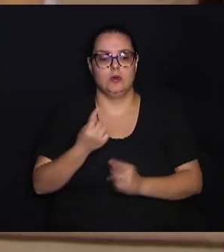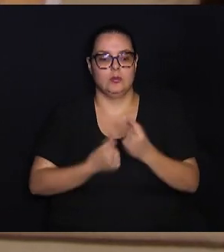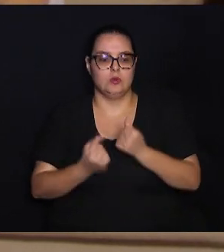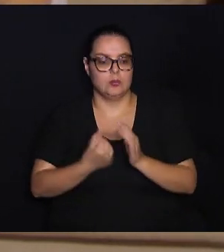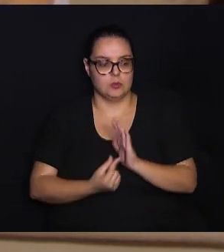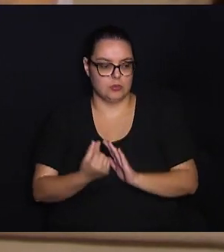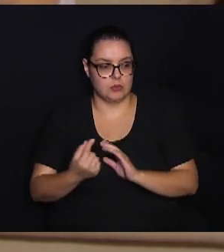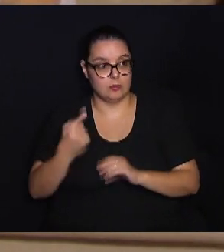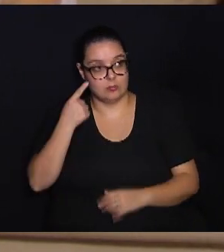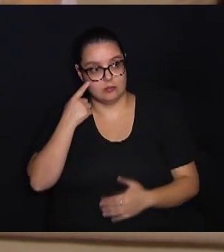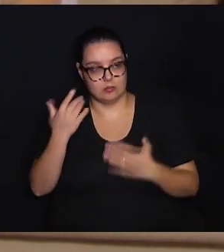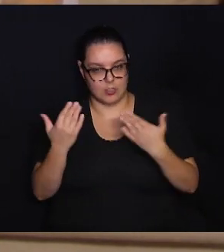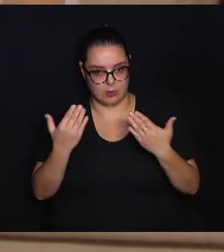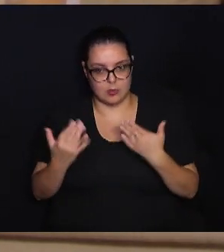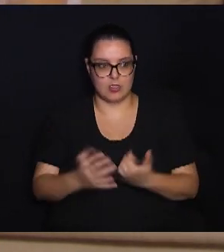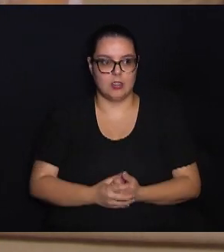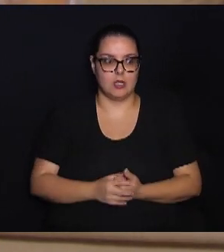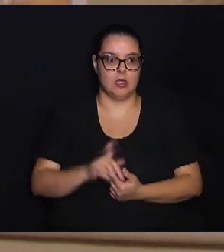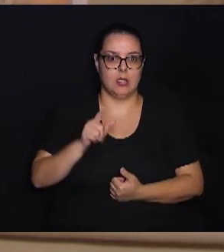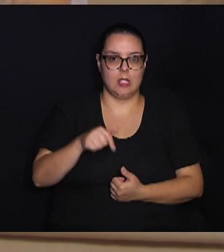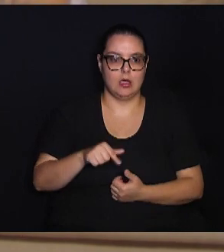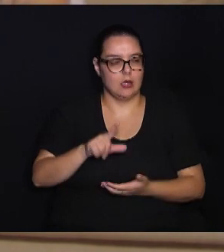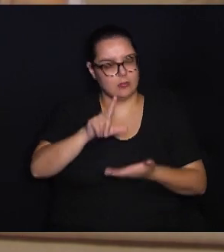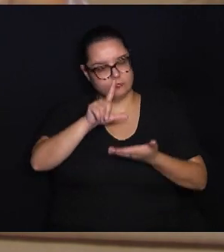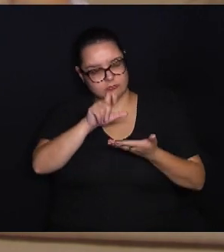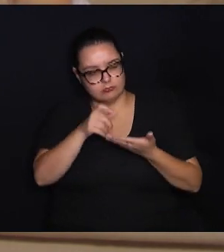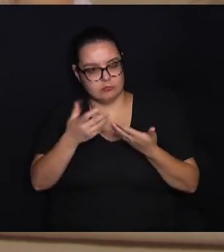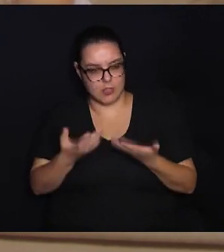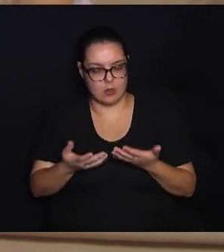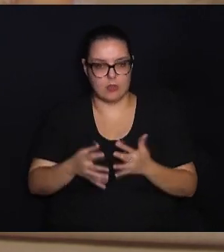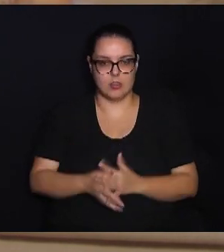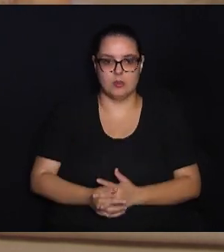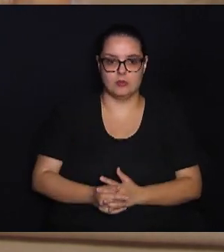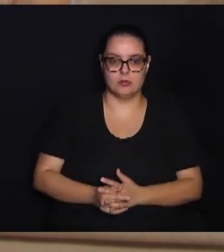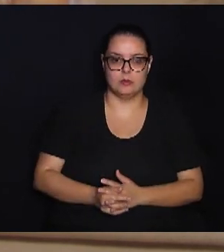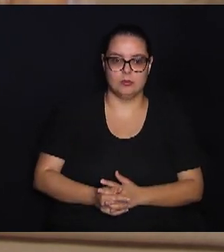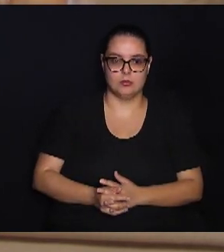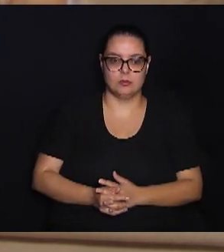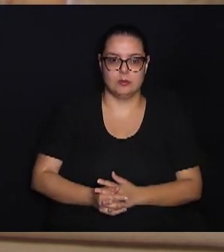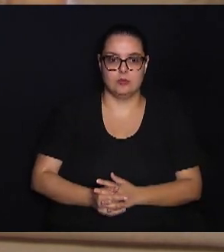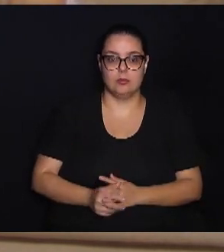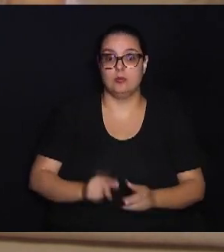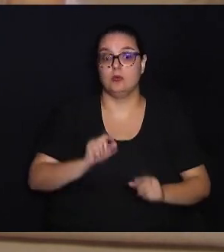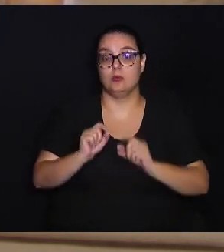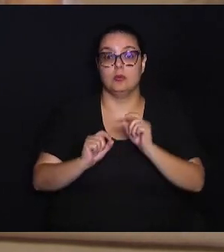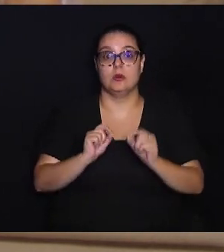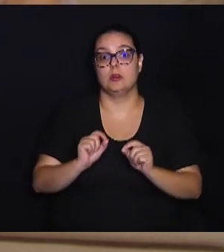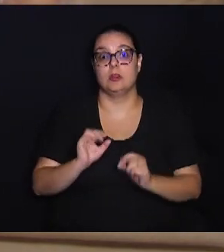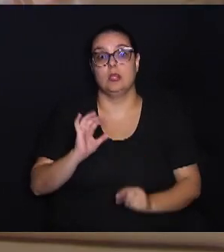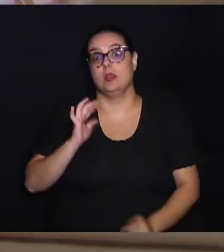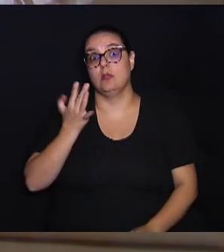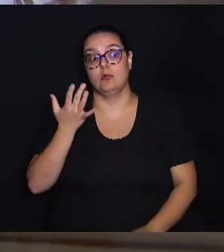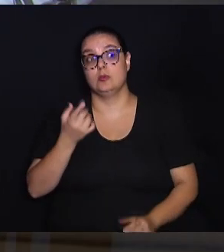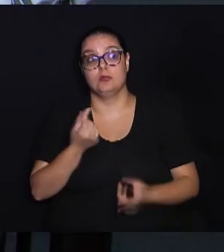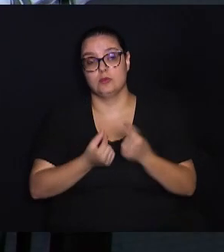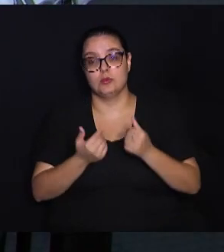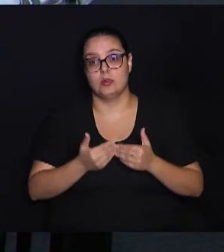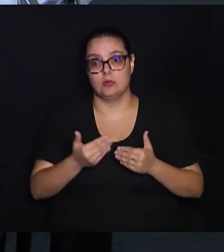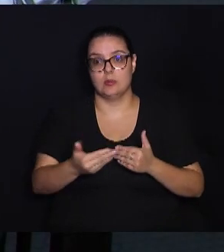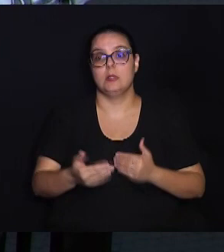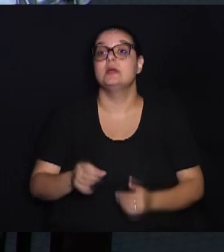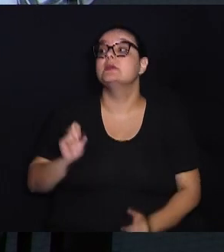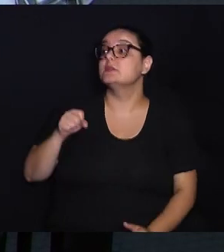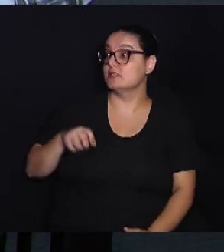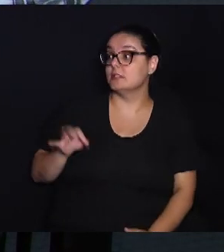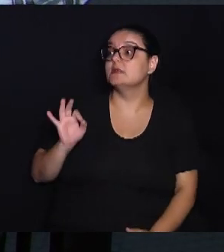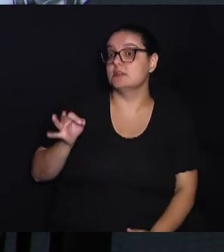orçamento, vou fazer uma analogia aqui, ele é como uma fotografia do que aconteceu com o dinheiro ao longo dos meses? Sem